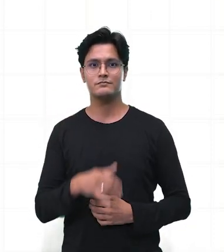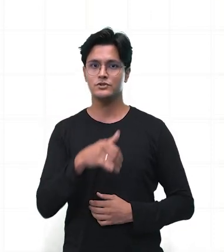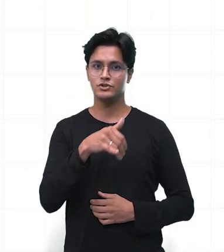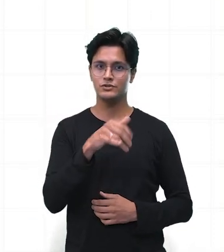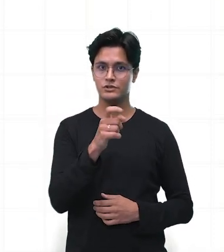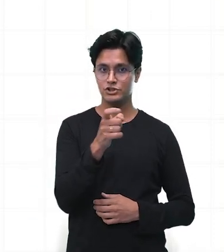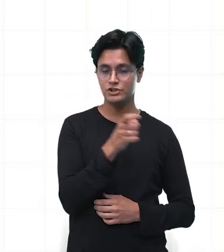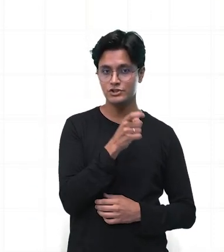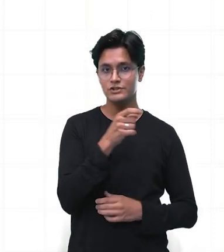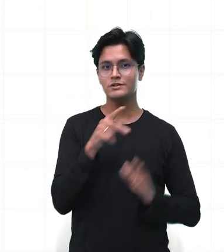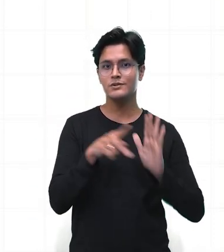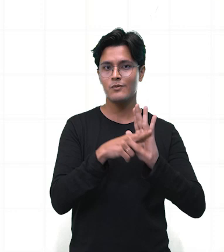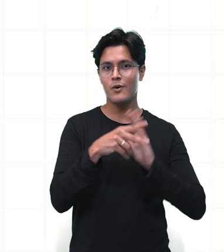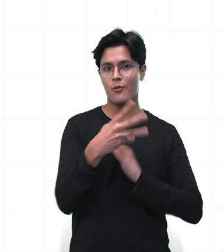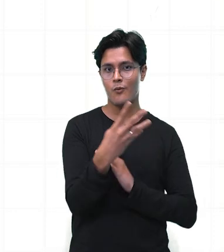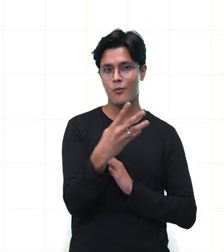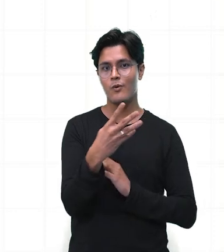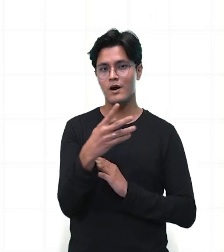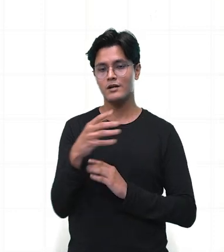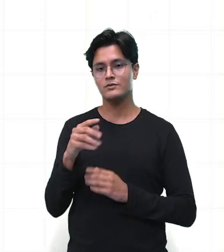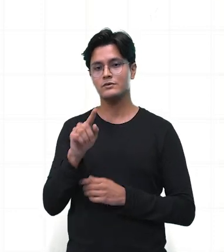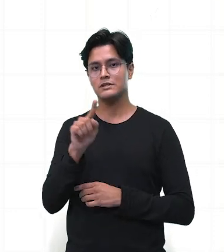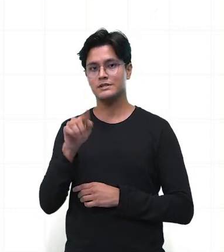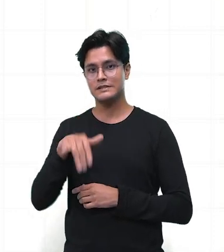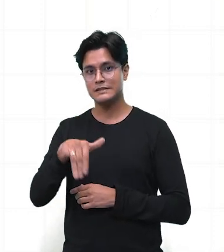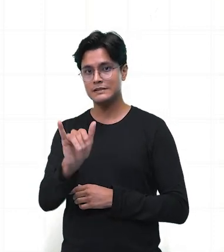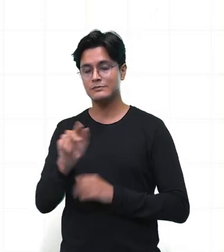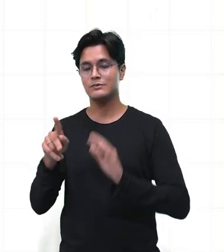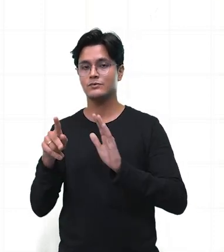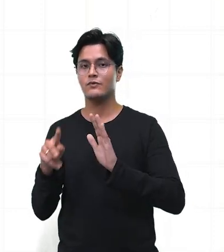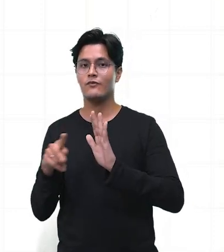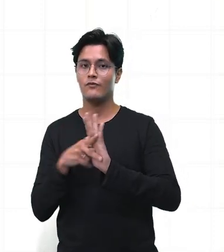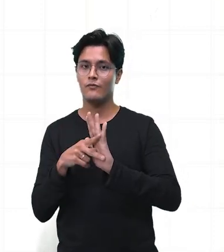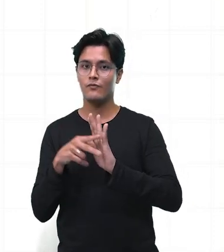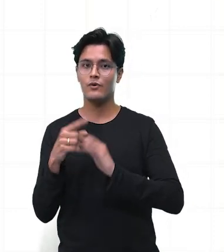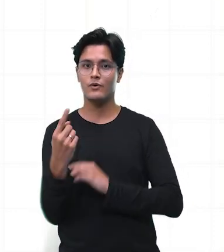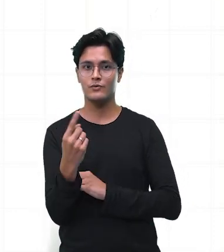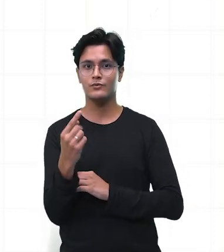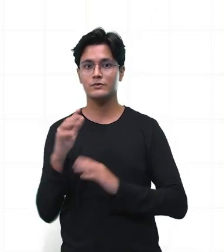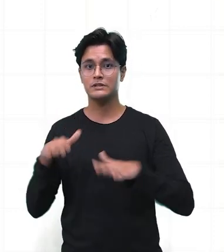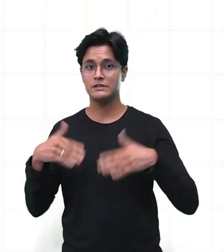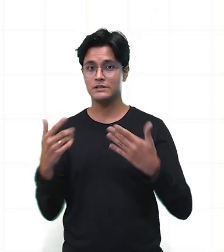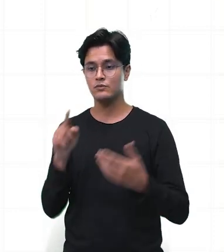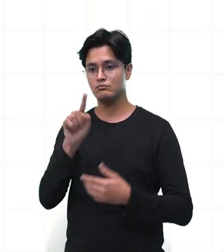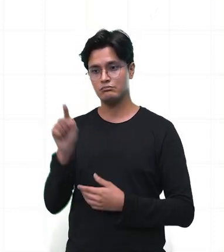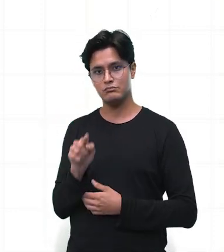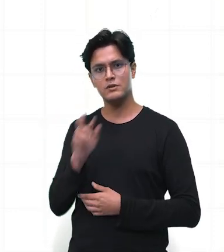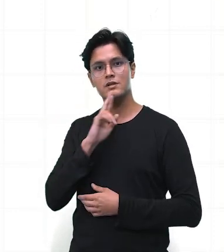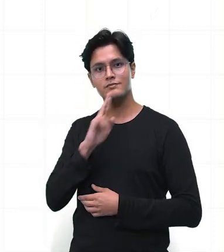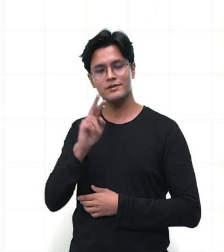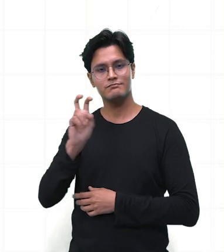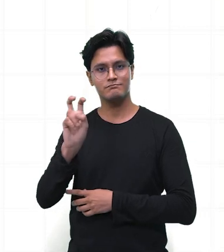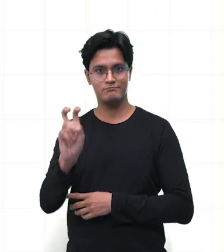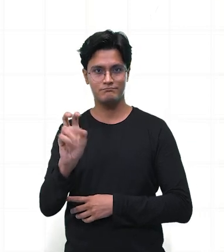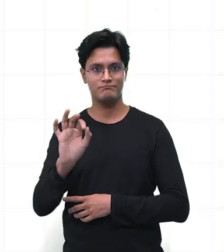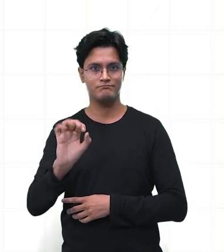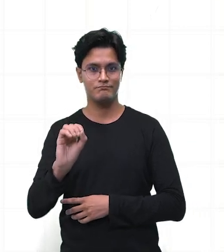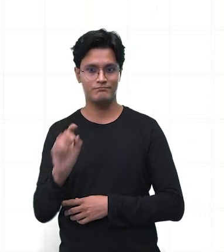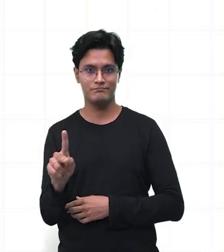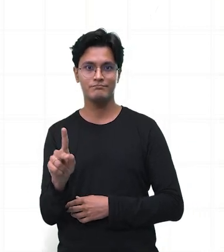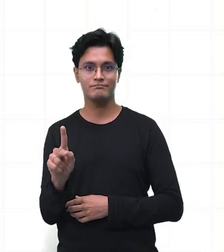o y valer 1, o resultado de z será igual a 5. Tudo bem?